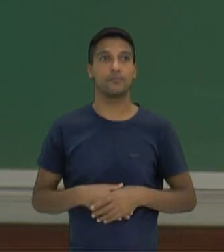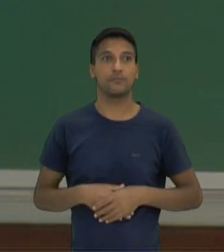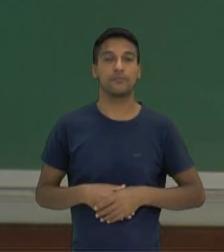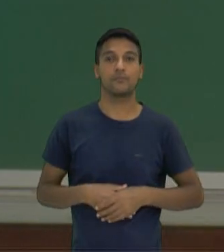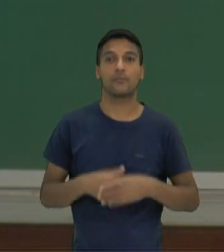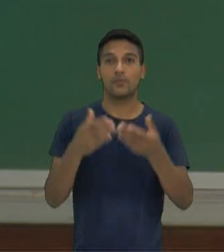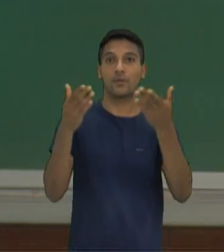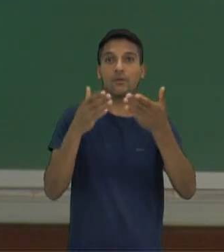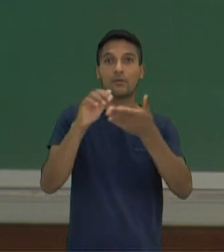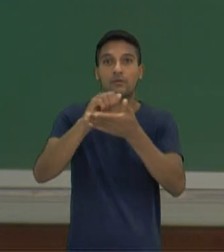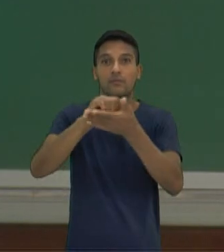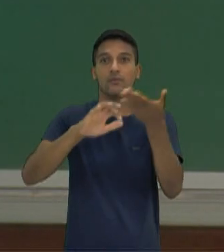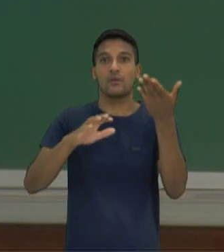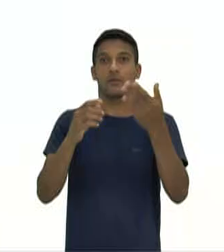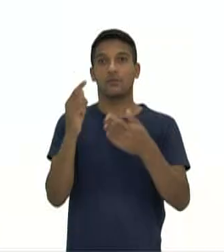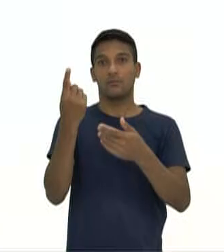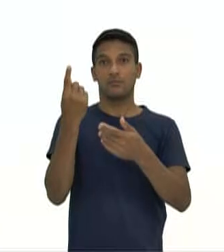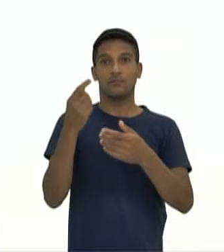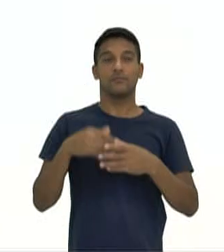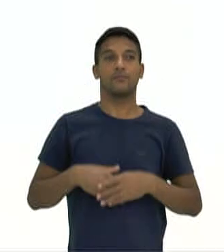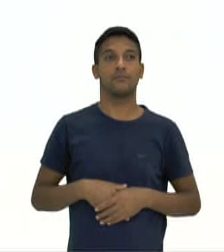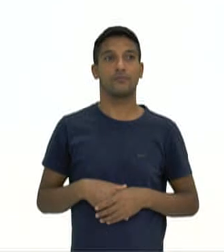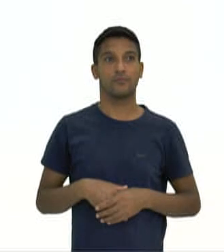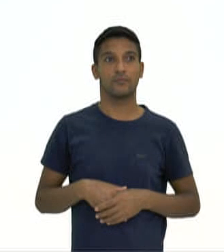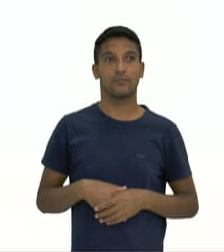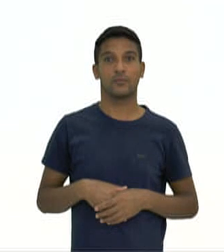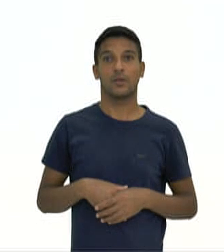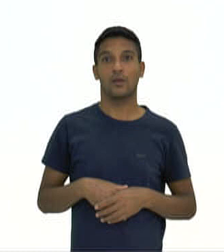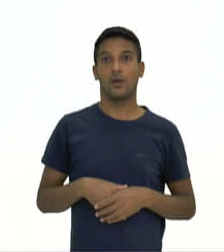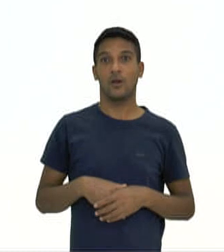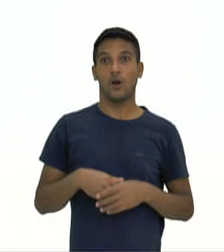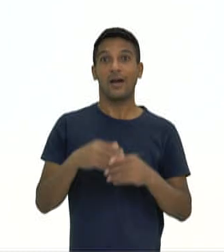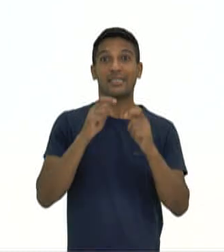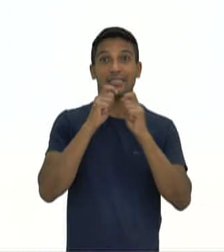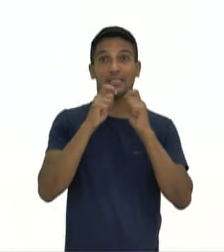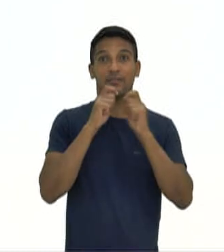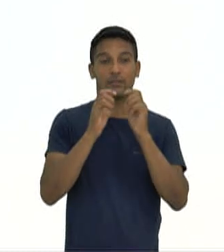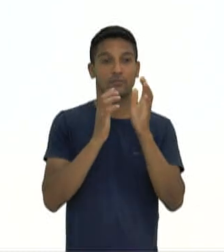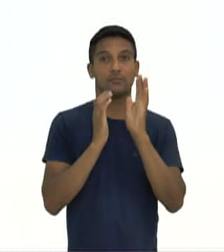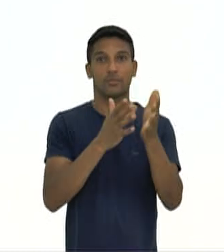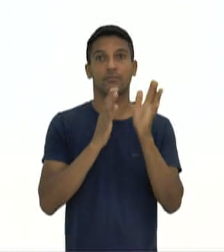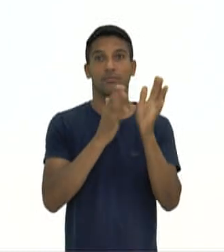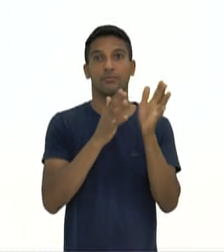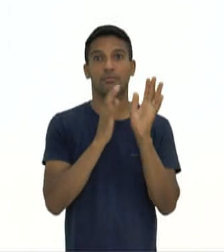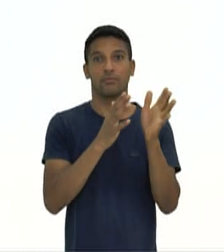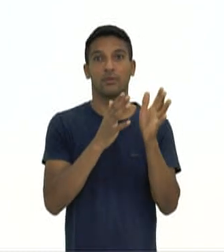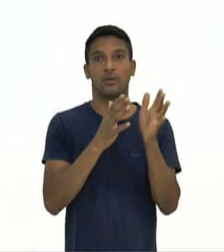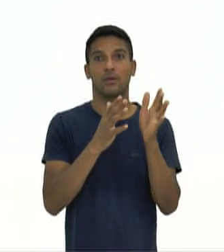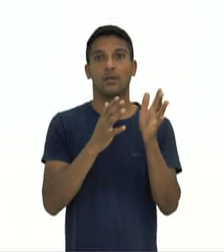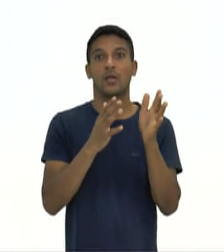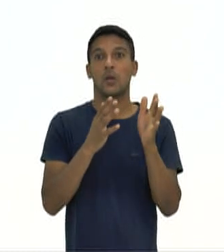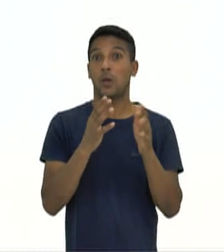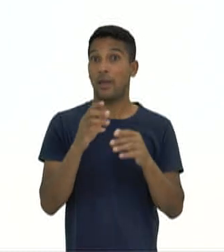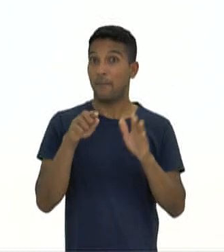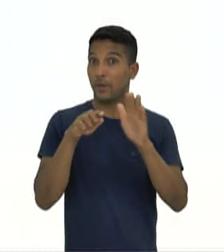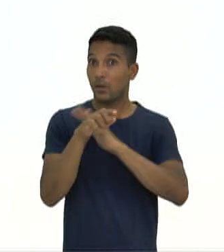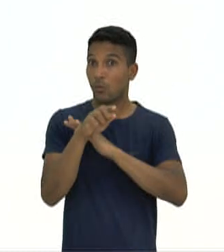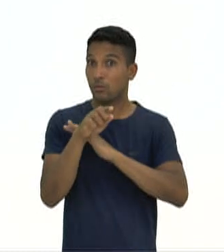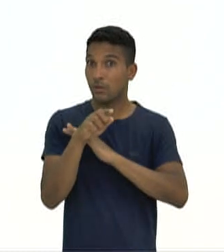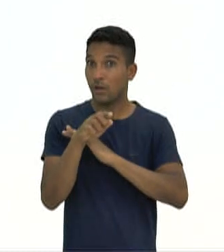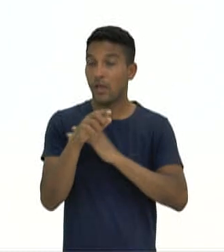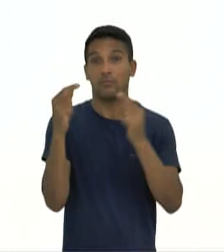número 1, preste atenção. Preparar bons questionamentos para uma entrevista exige estudo do entrevistado. Você